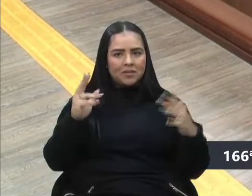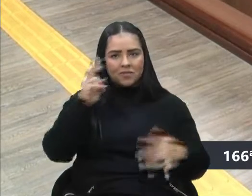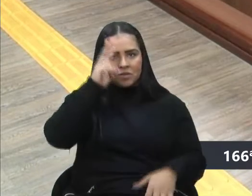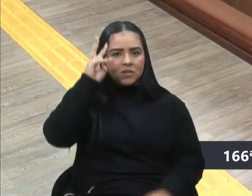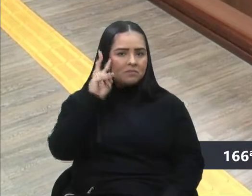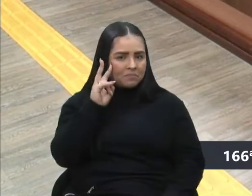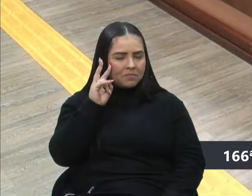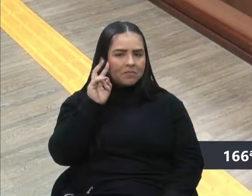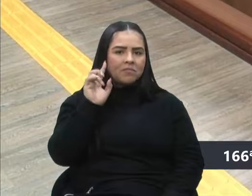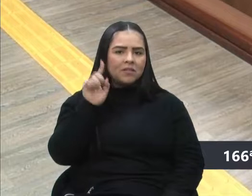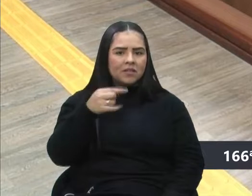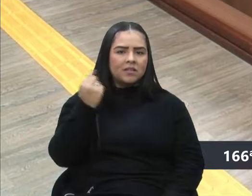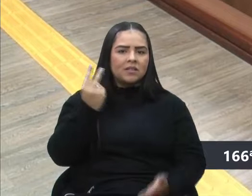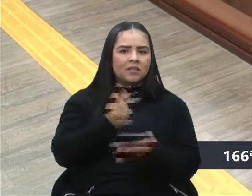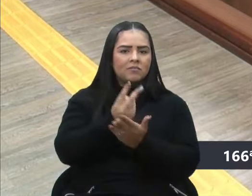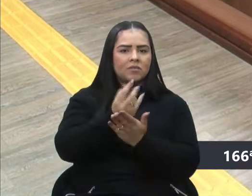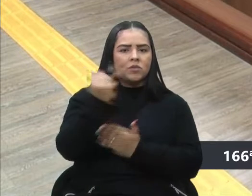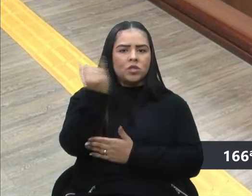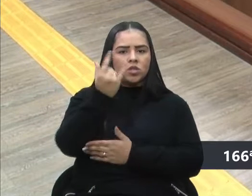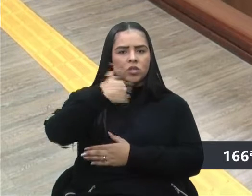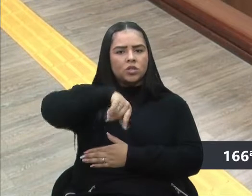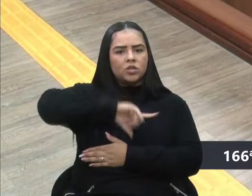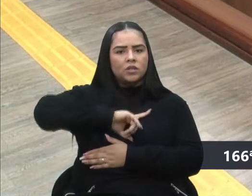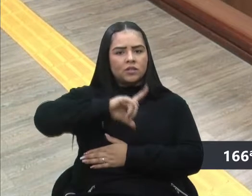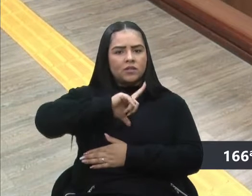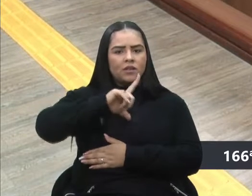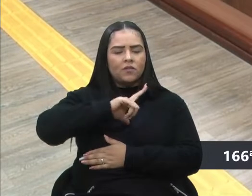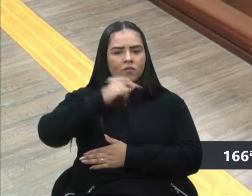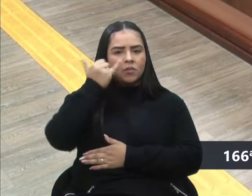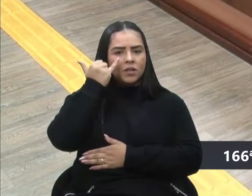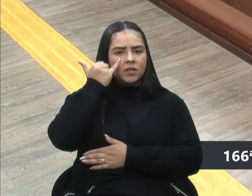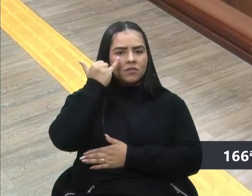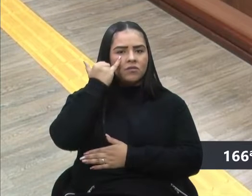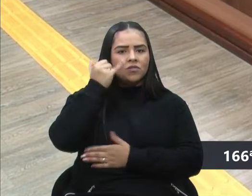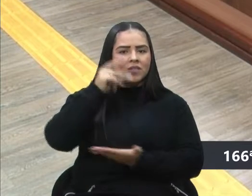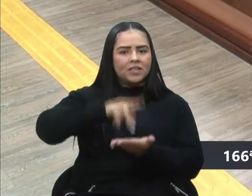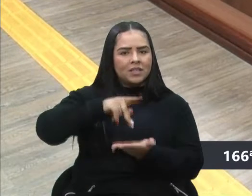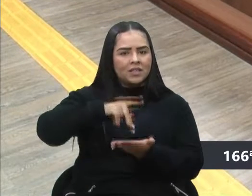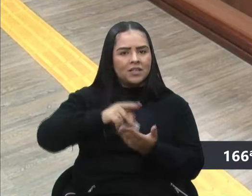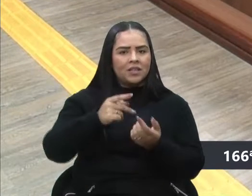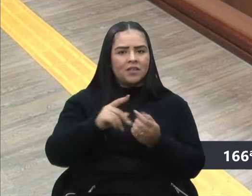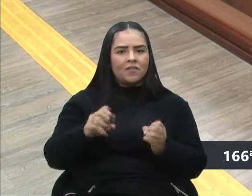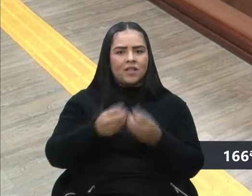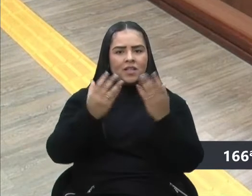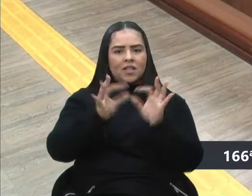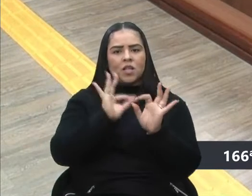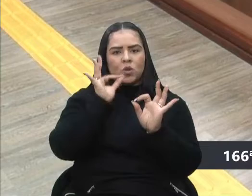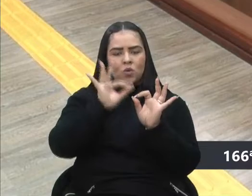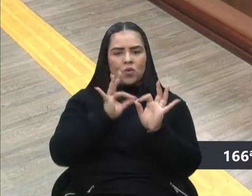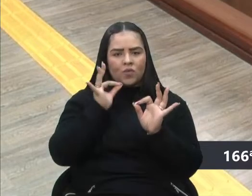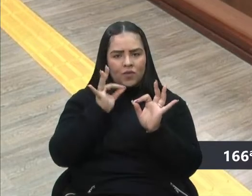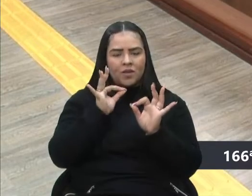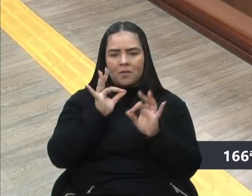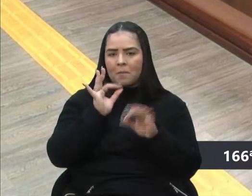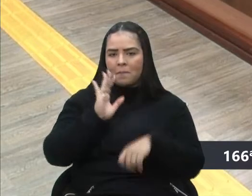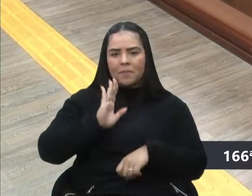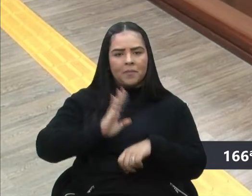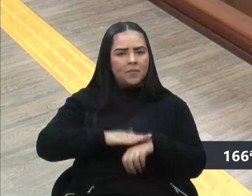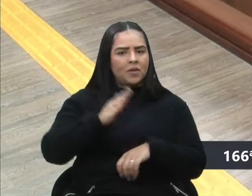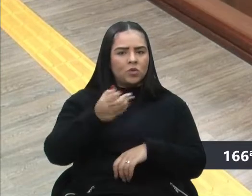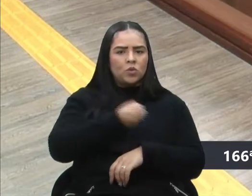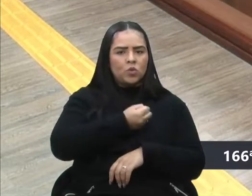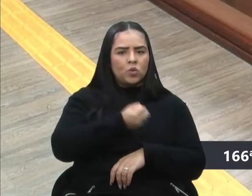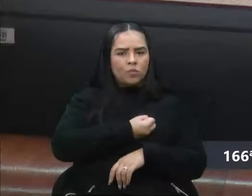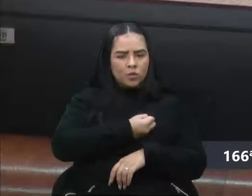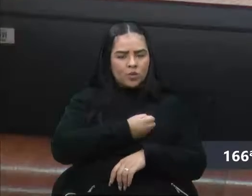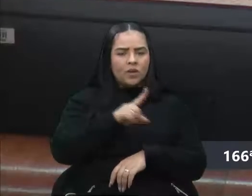sempre importante a gente trazer os dados reais, e a festa da uva, muito mais do que os números que ela apresenta, eu acho que é